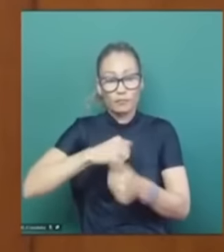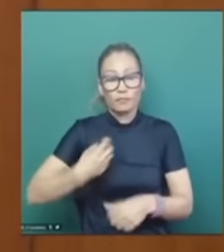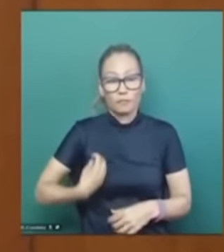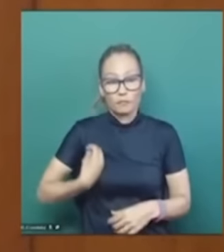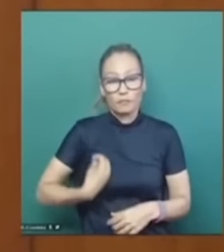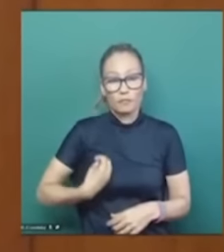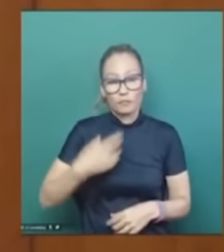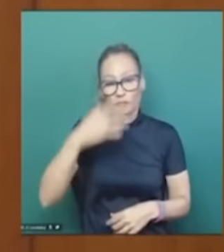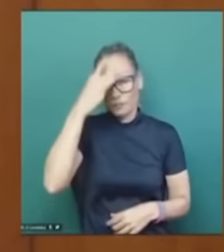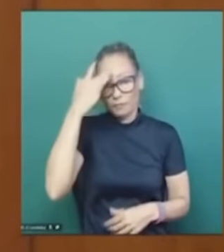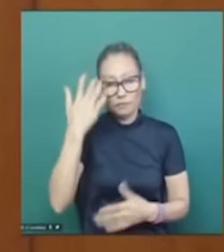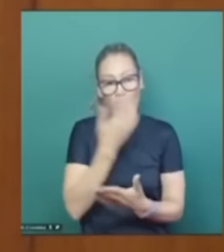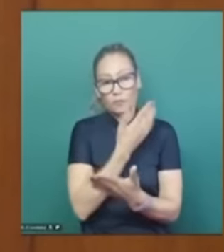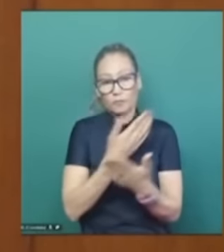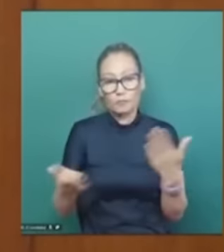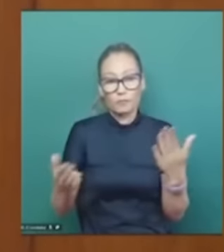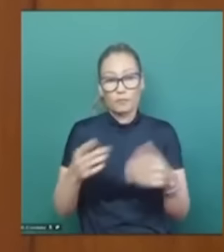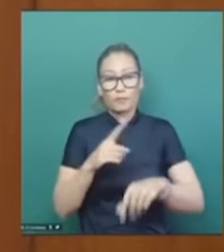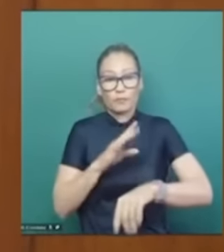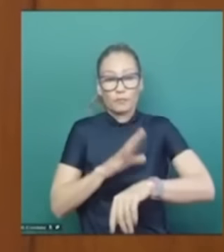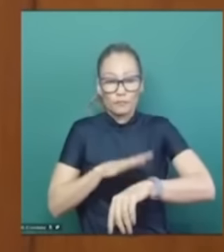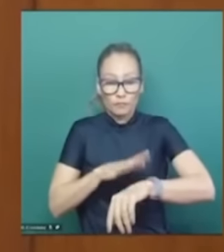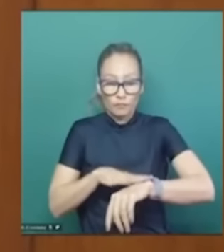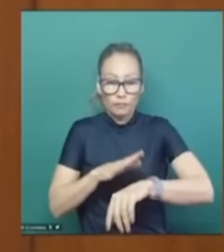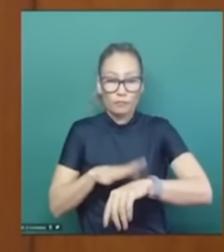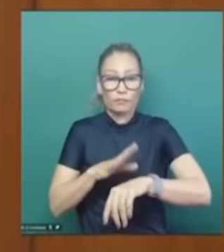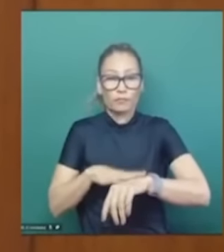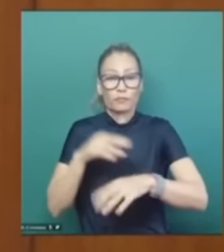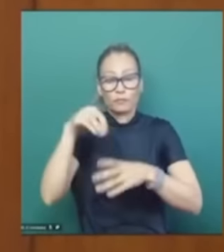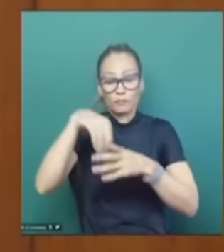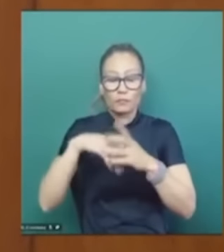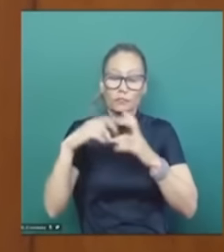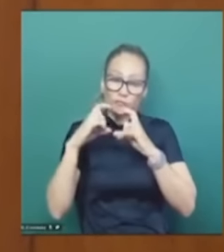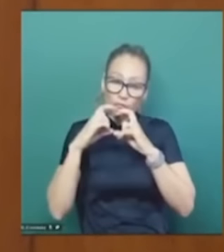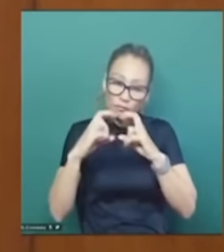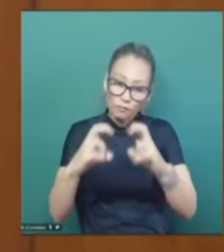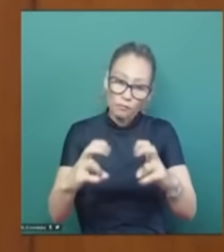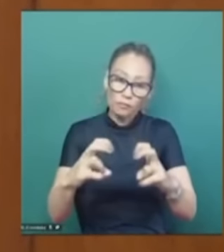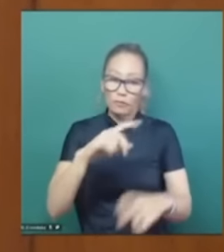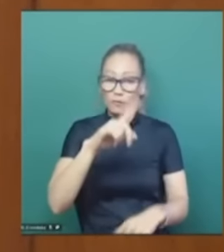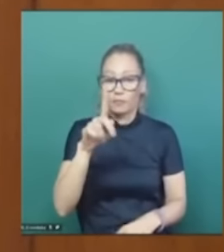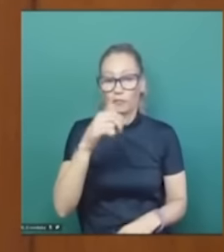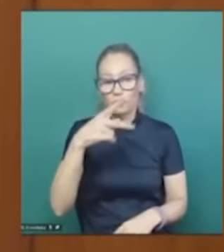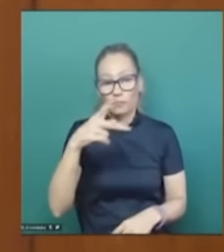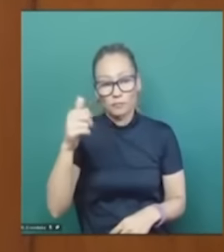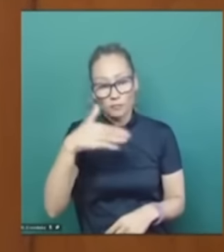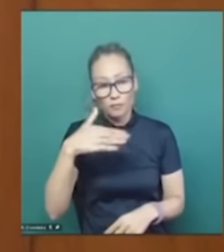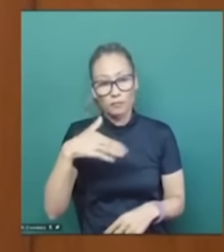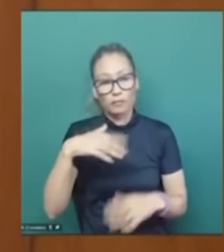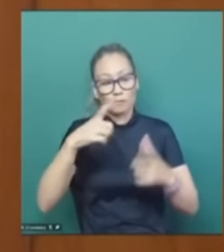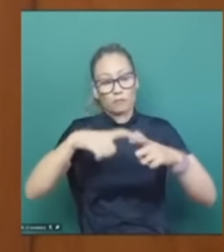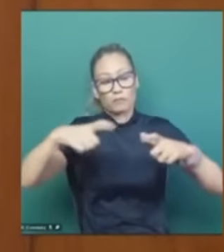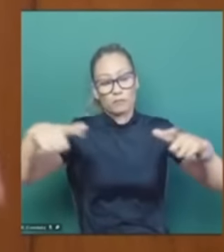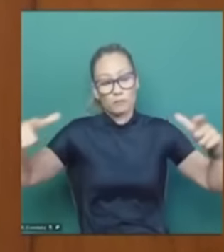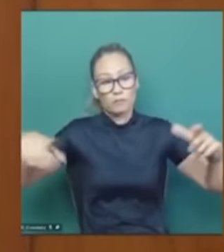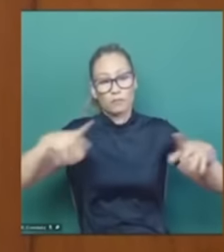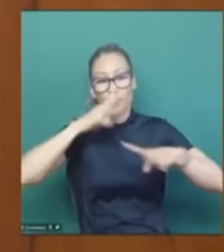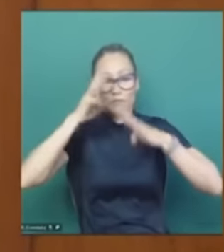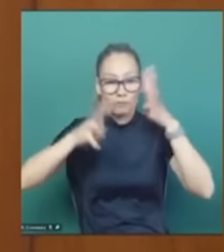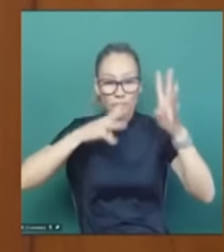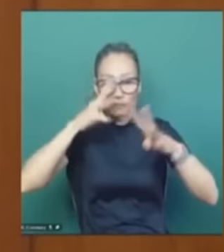nos metrôs, para garantir as EPAs da cidade de São Paulo, para evitar a expansão desenfreada em áreas de invasão. E aqui eu quero